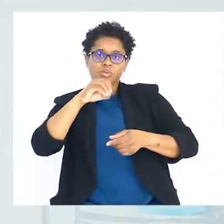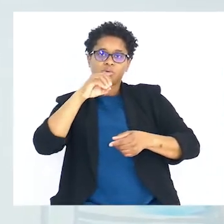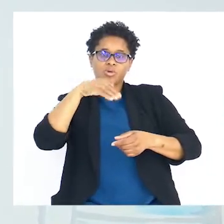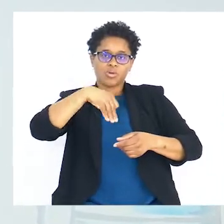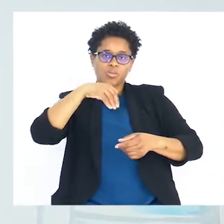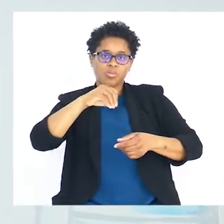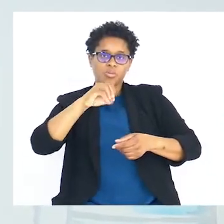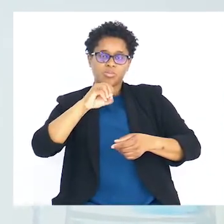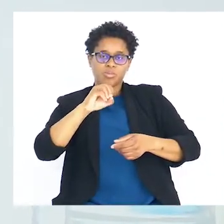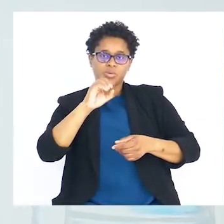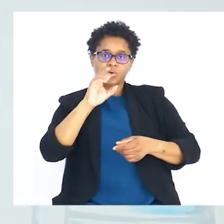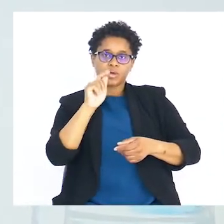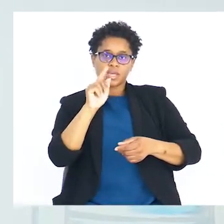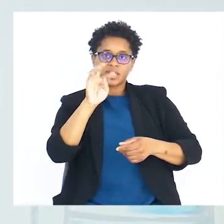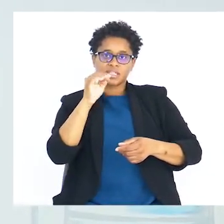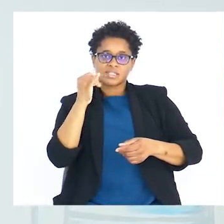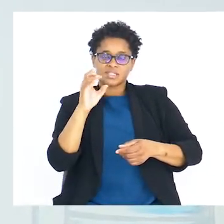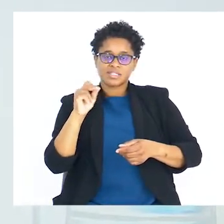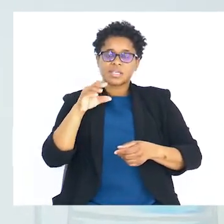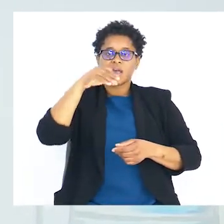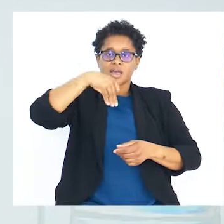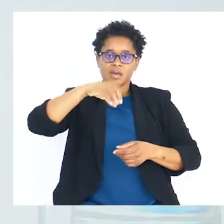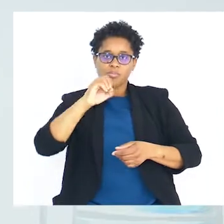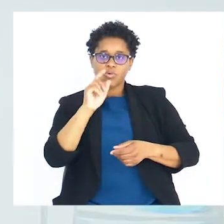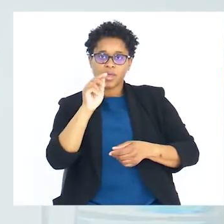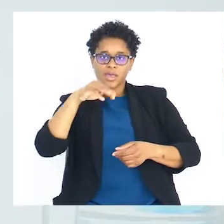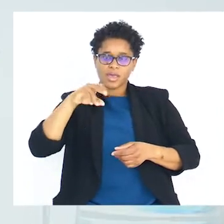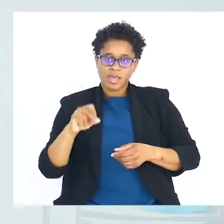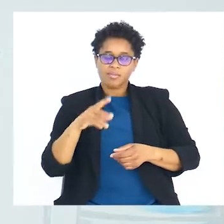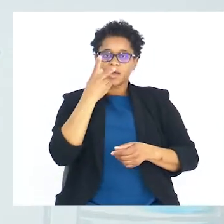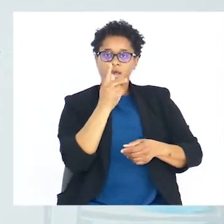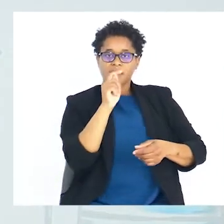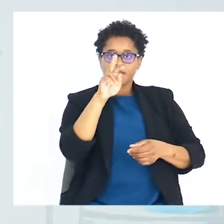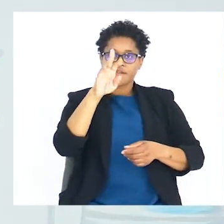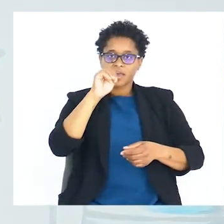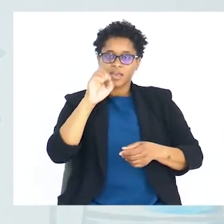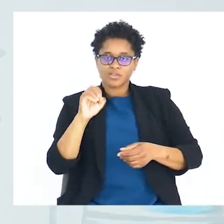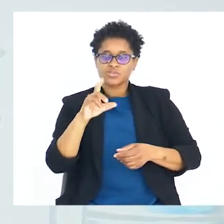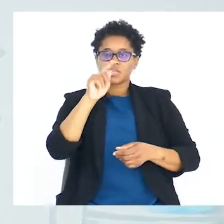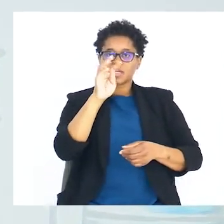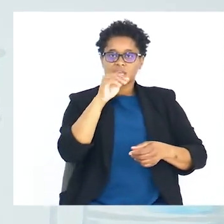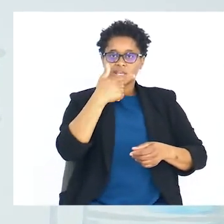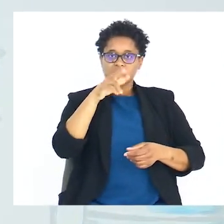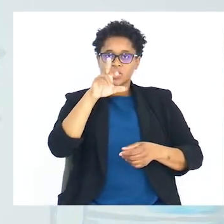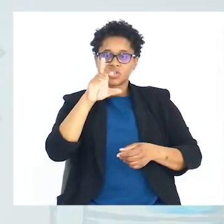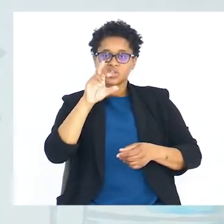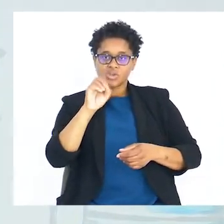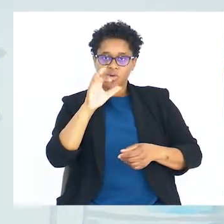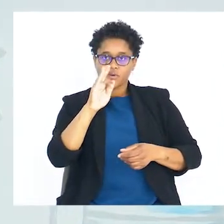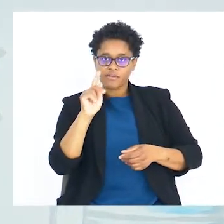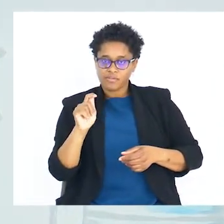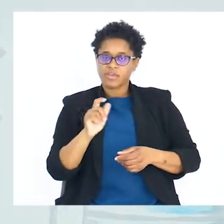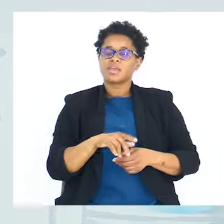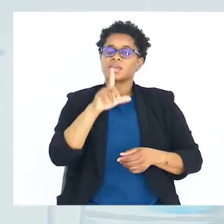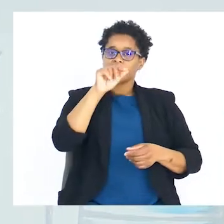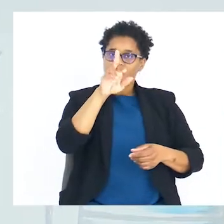versos, aliás, poesia, poema, verso, estrofe